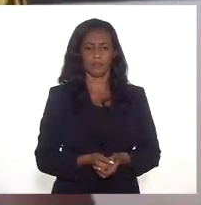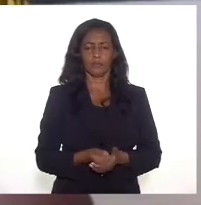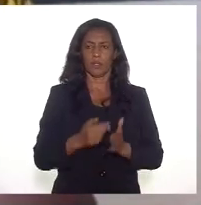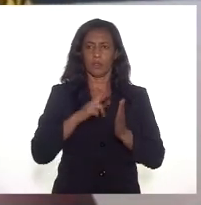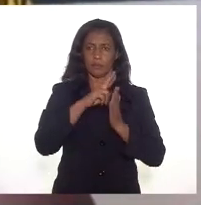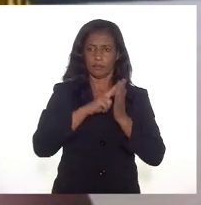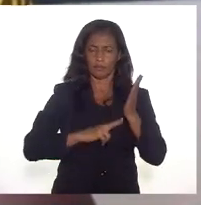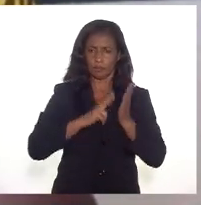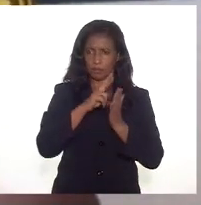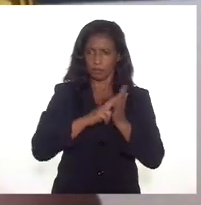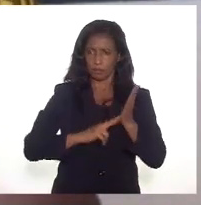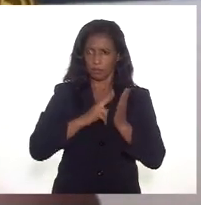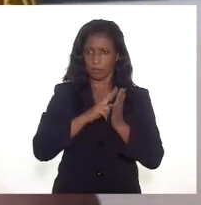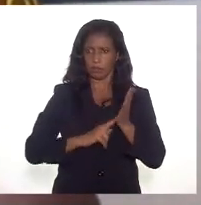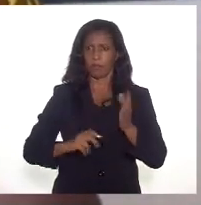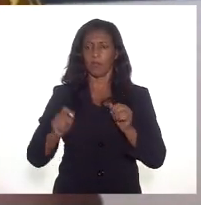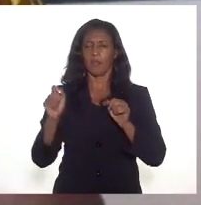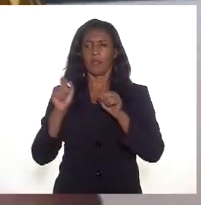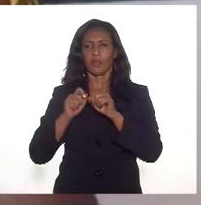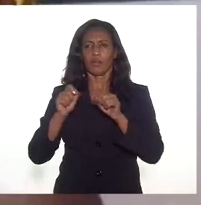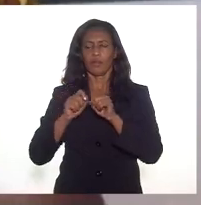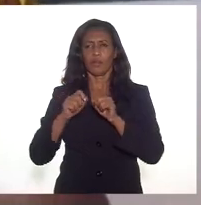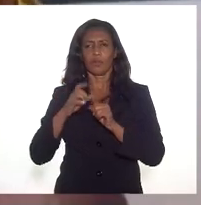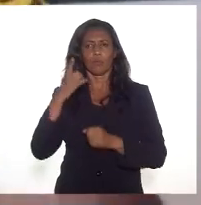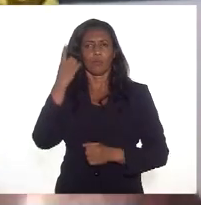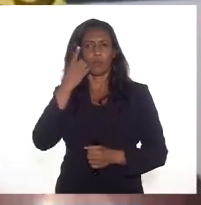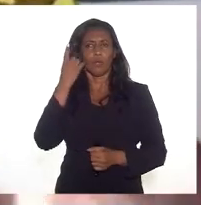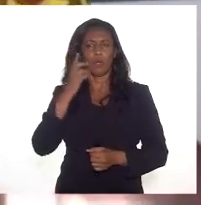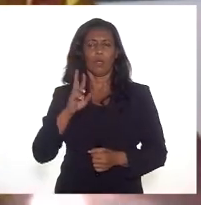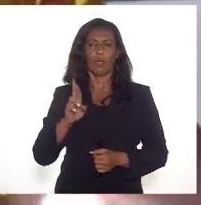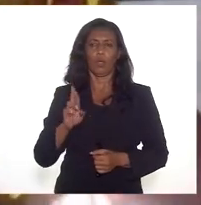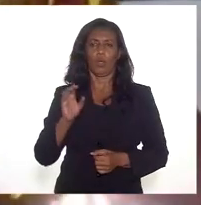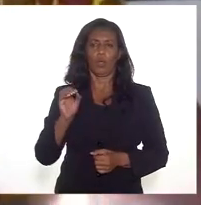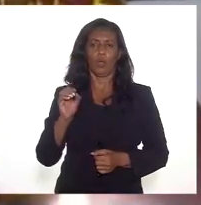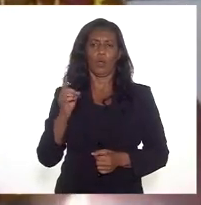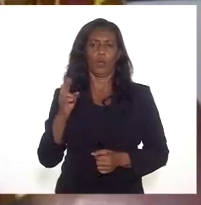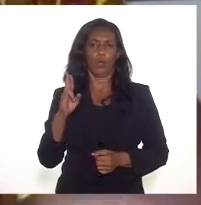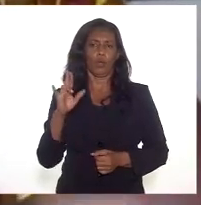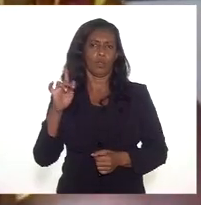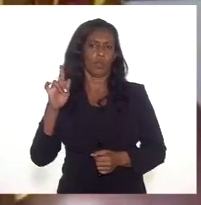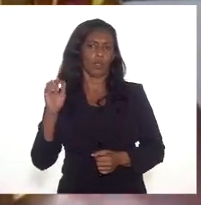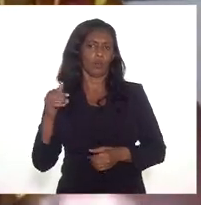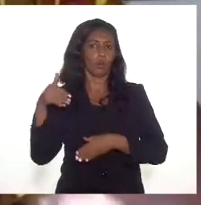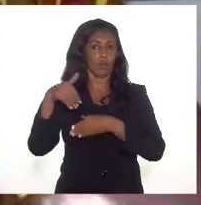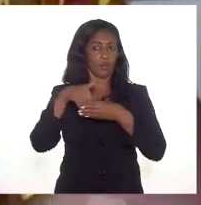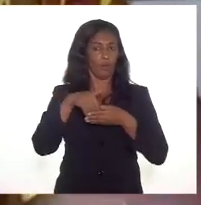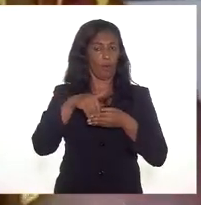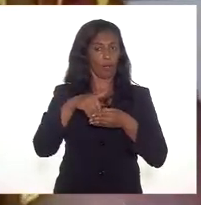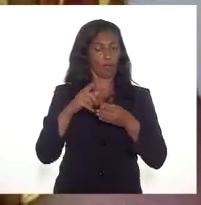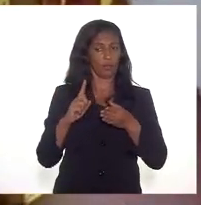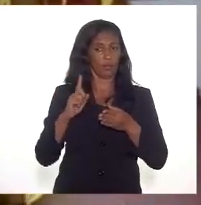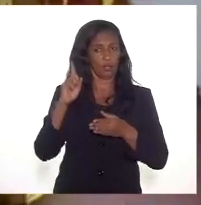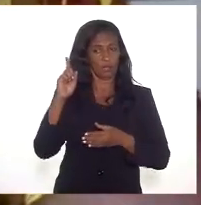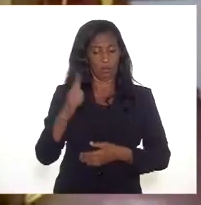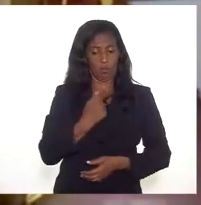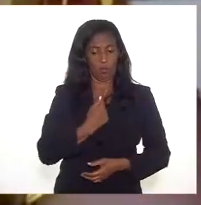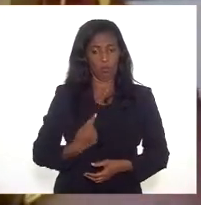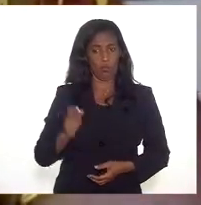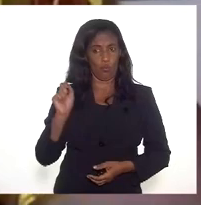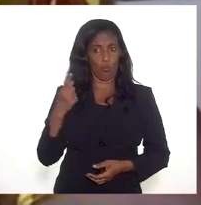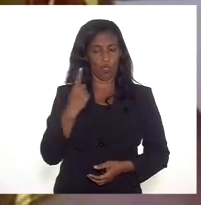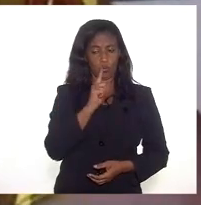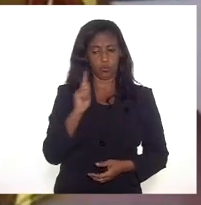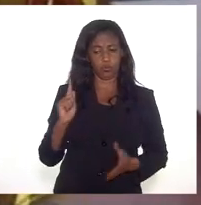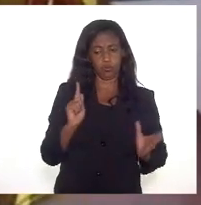relatório produzido pelo deputado Rodrigo Barcelar e vota efetivamente o afastamento do Witzel. Eu acho que ali também nossos